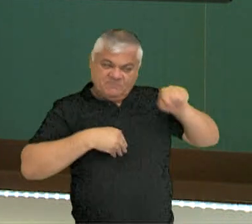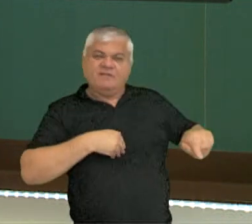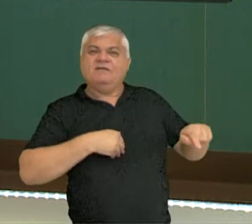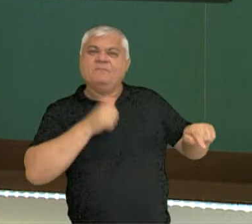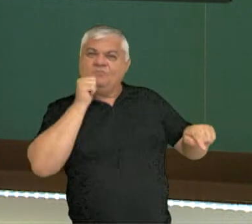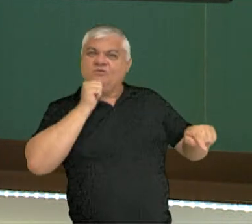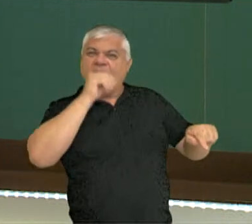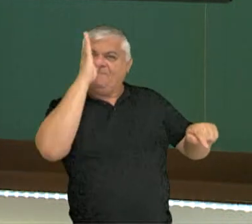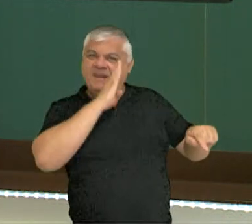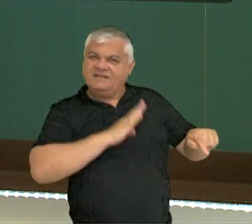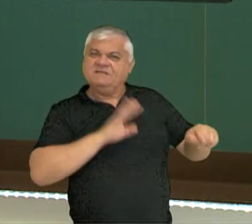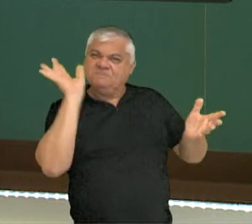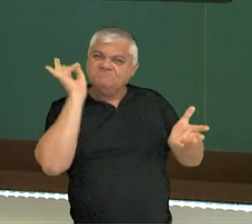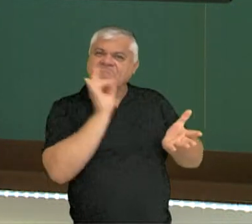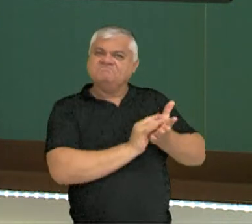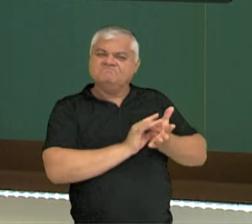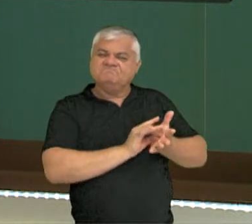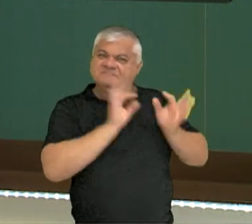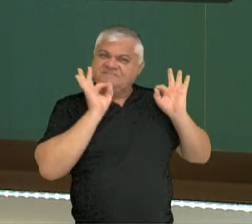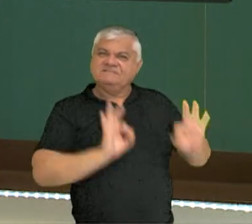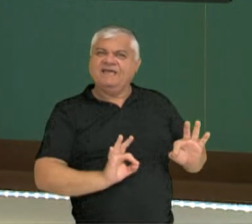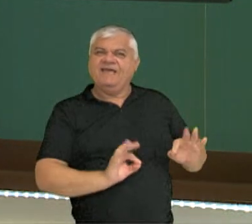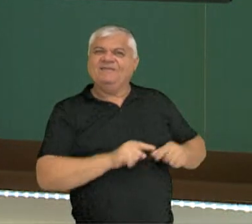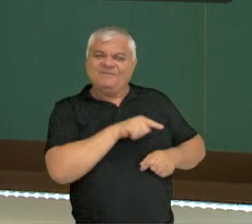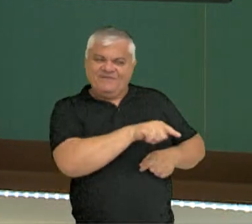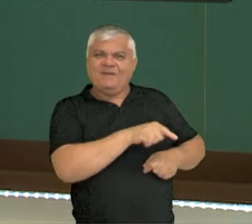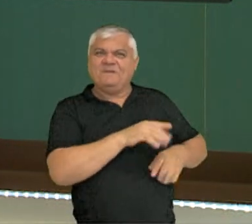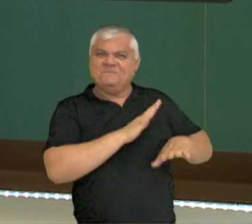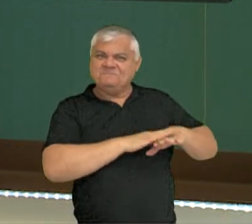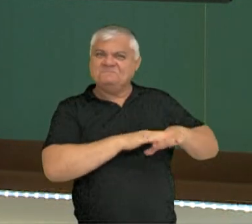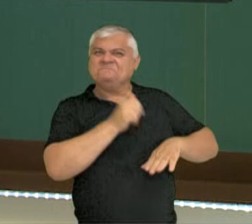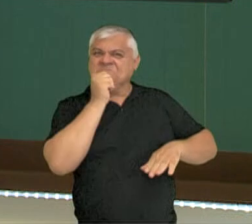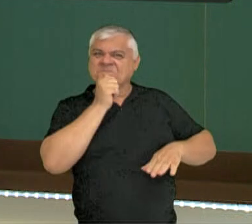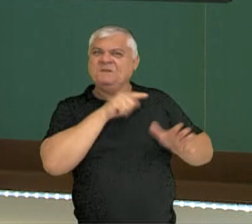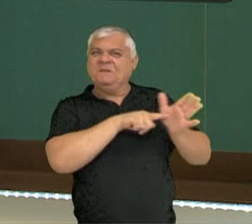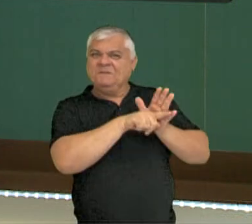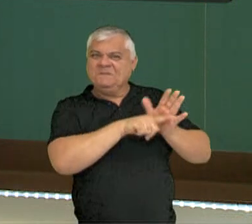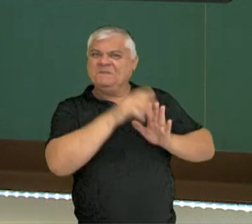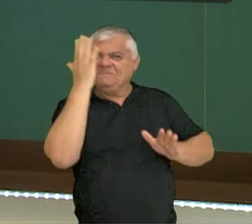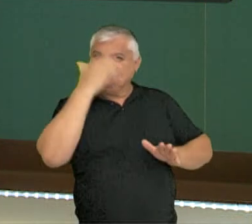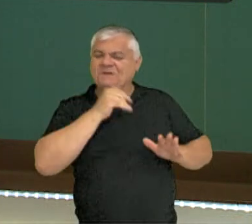as datações dela estão confirmadas,